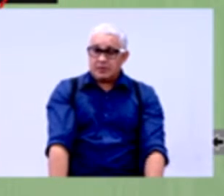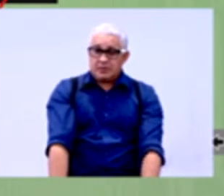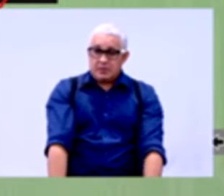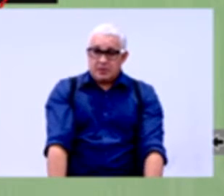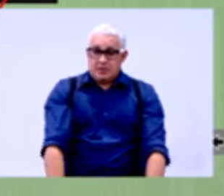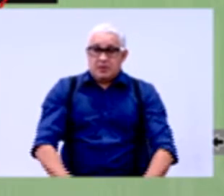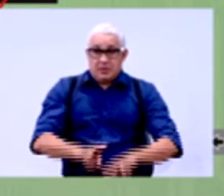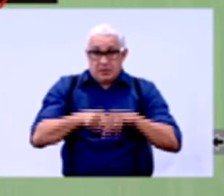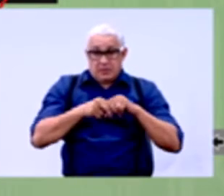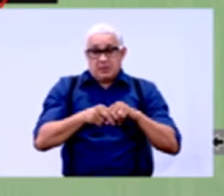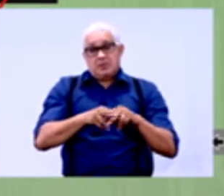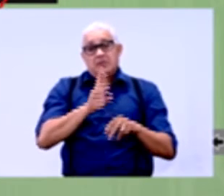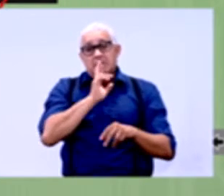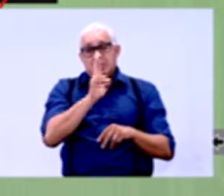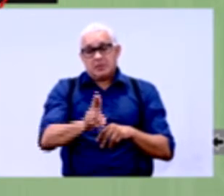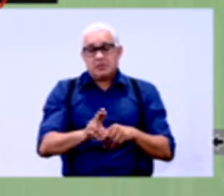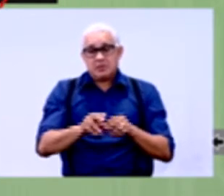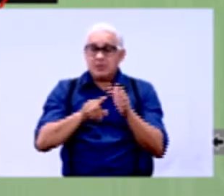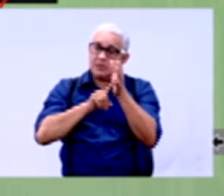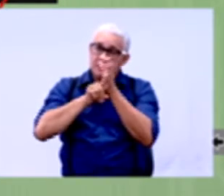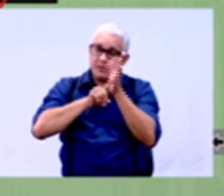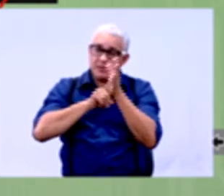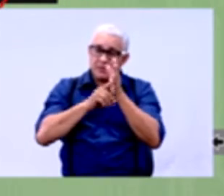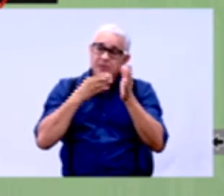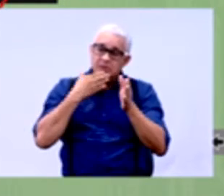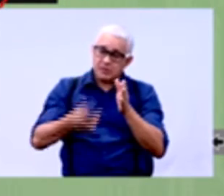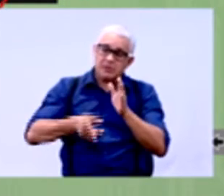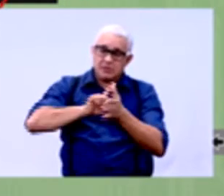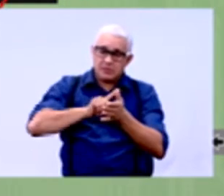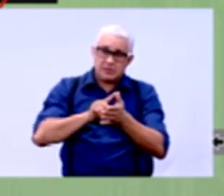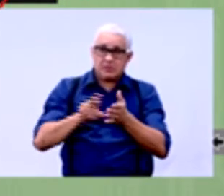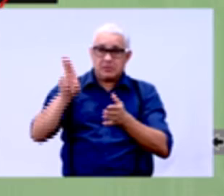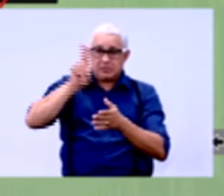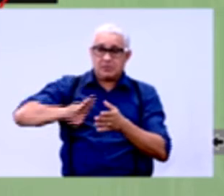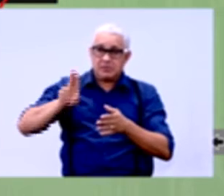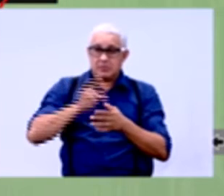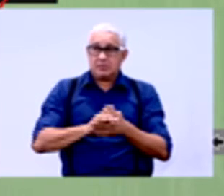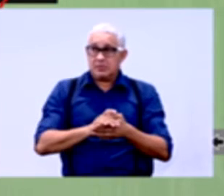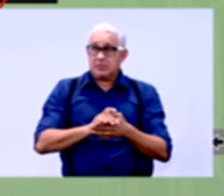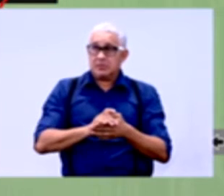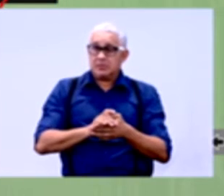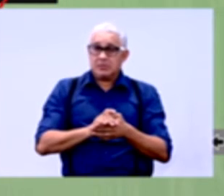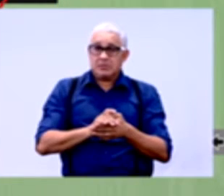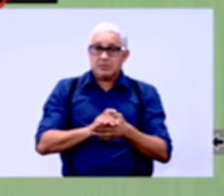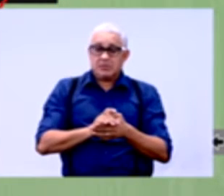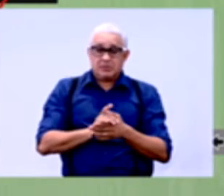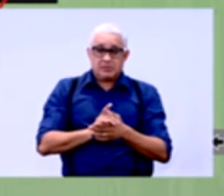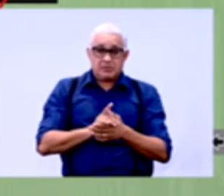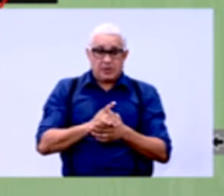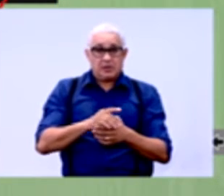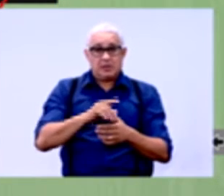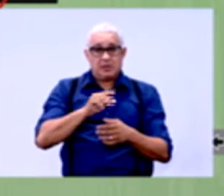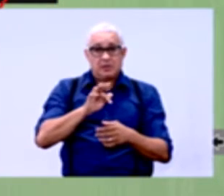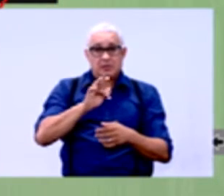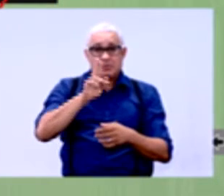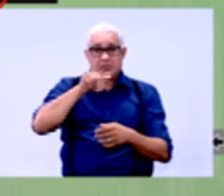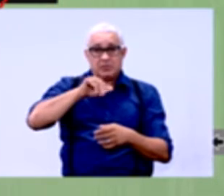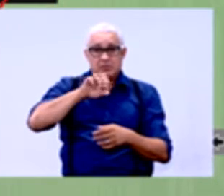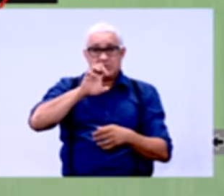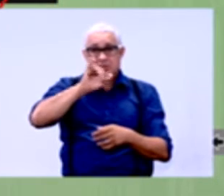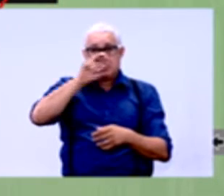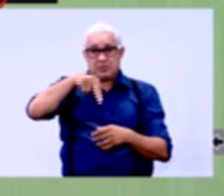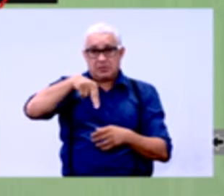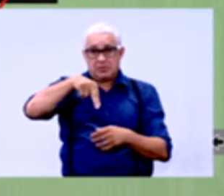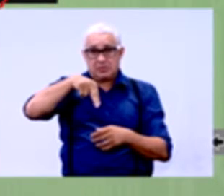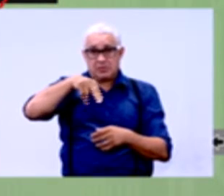através de uma resposta da consulta que foi solicitada pelo usuário. Então essa aqui que seria a nossa funcionalidade principal